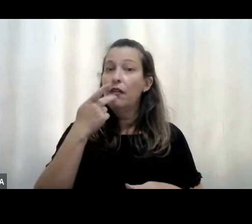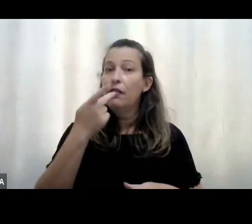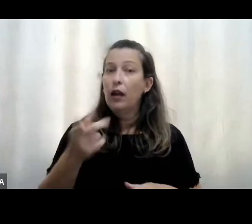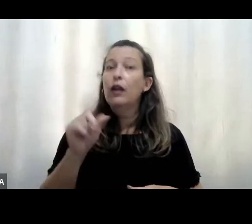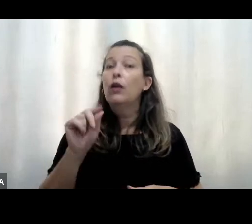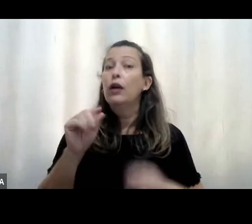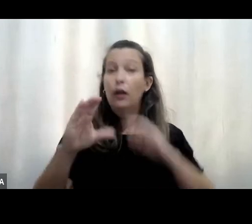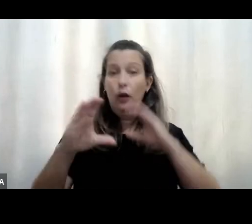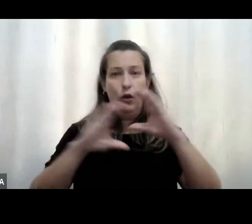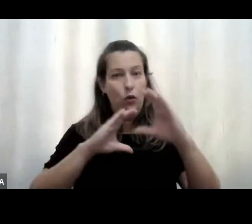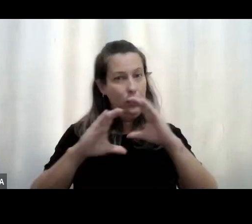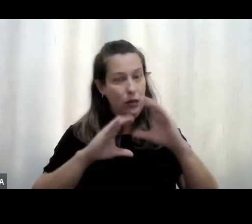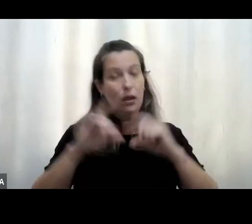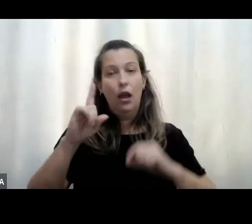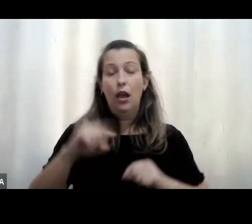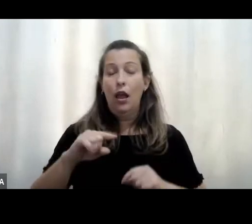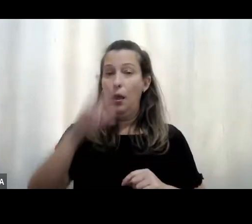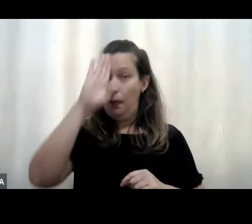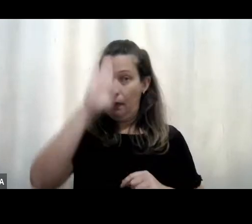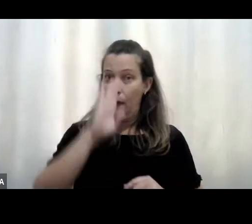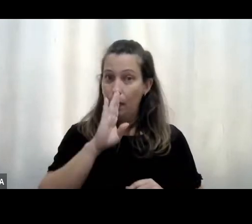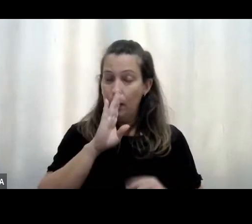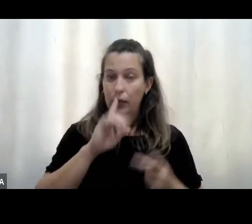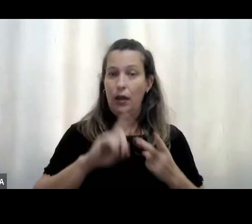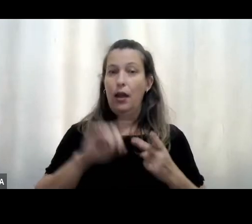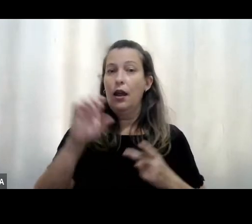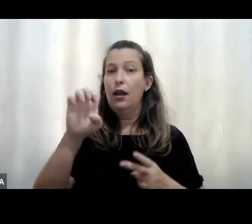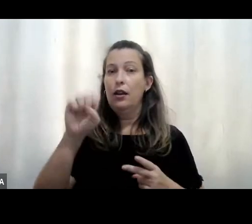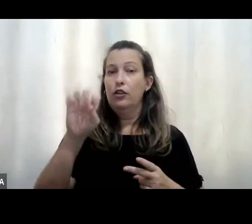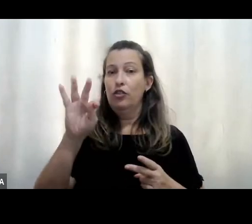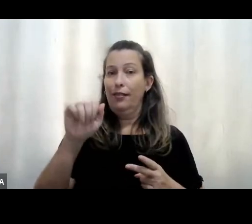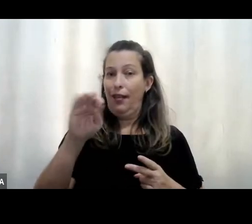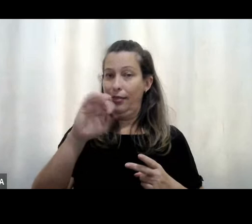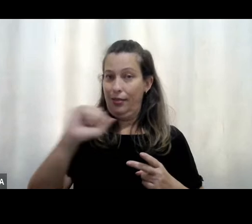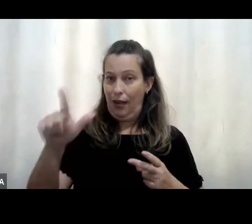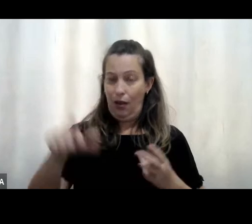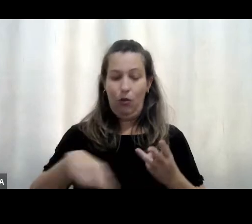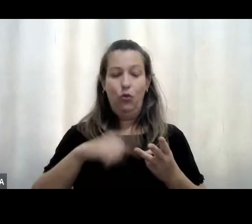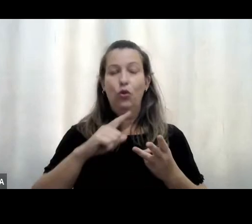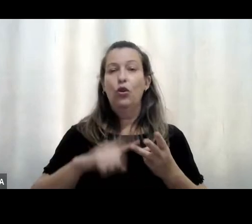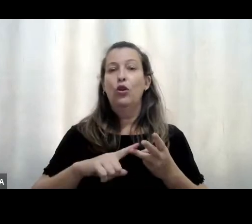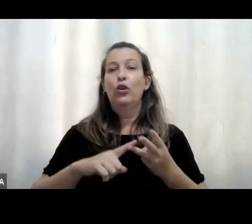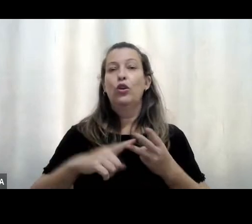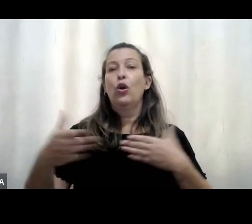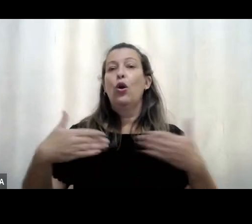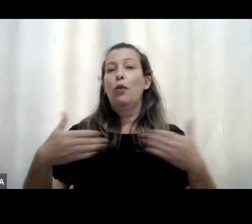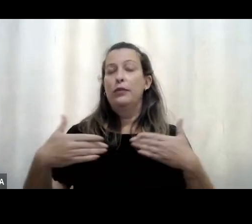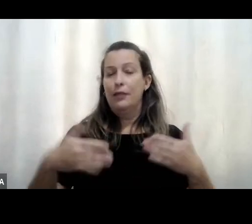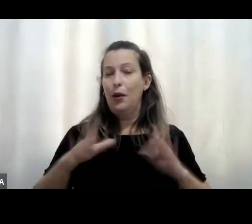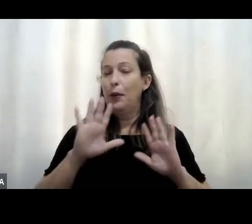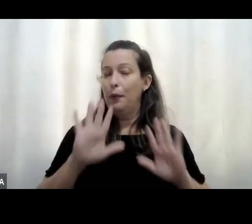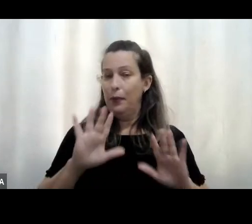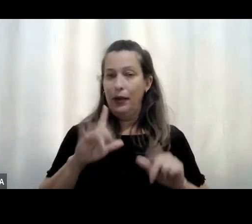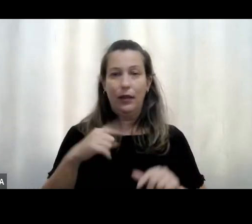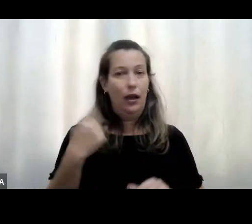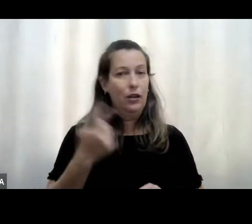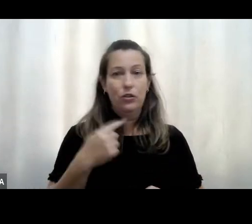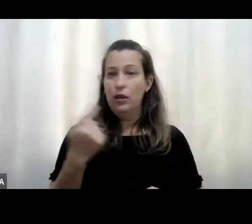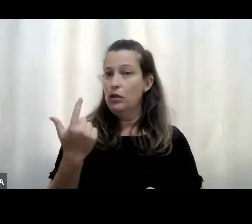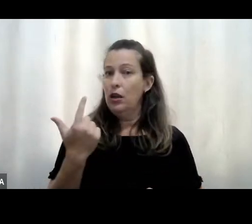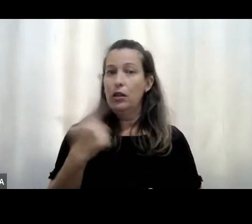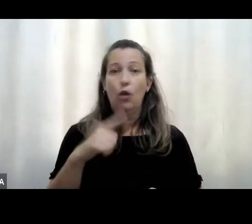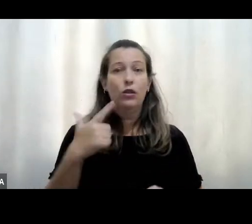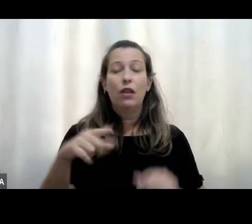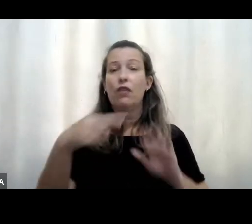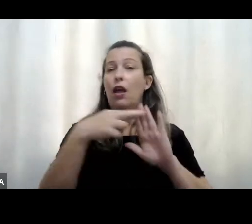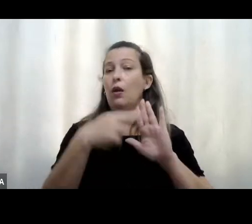comunicação deveria ser pública, estatal e comercial, né? No entanto, a gente nunca teve uma